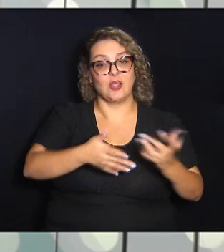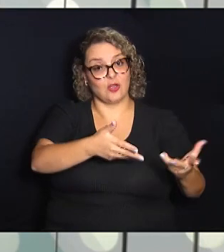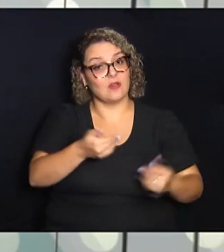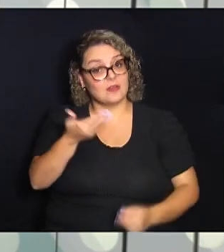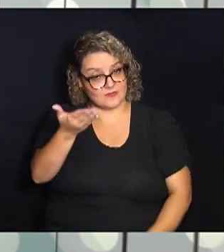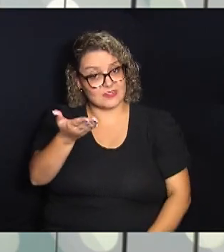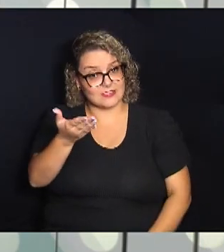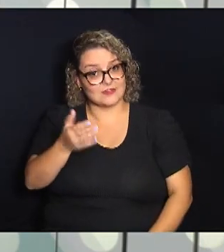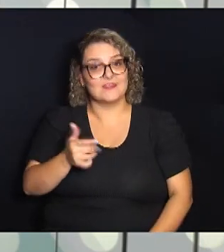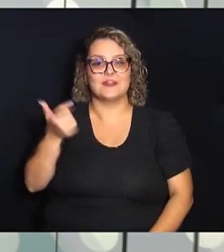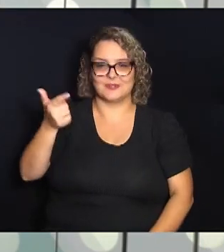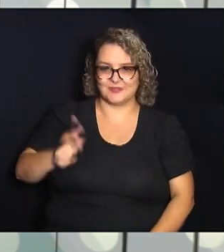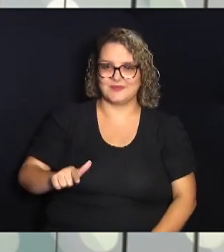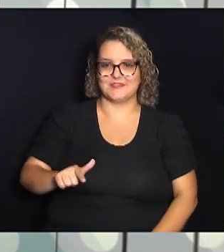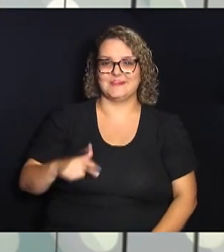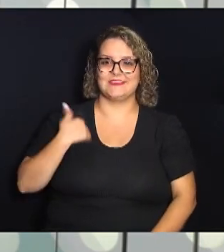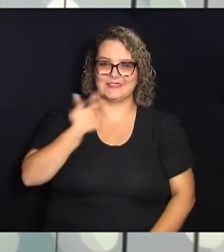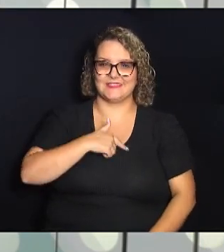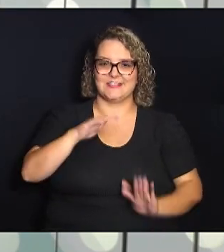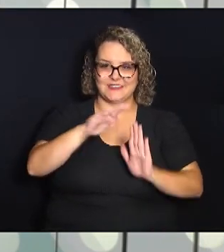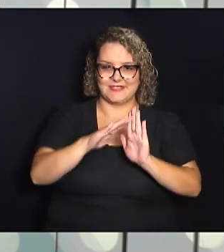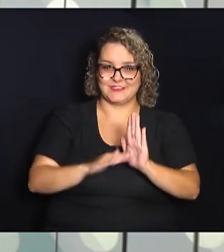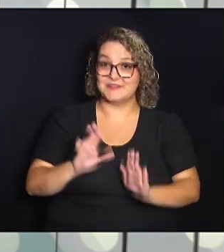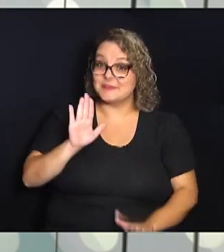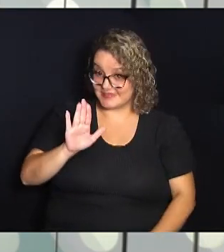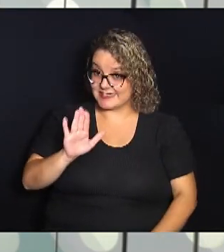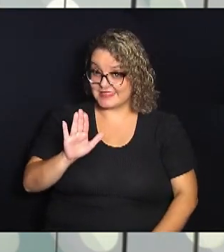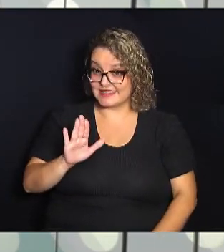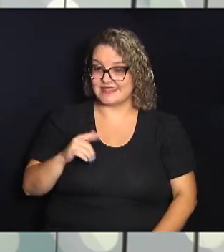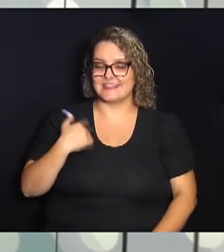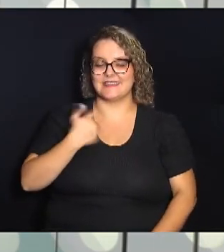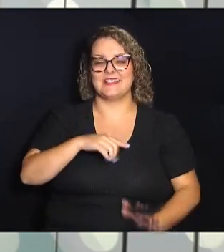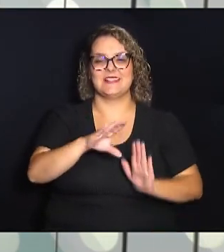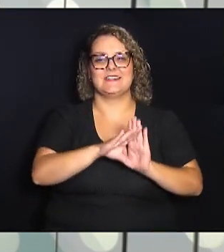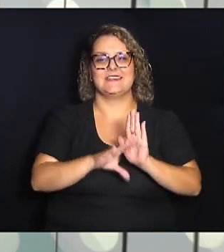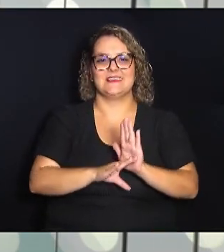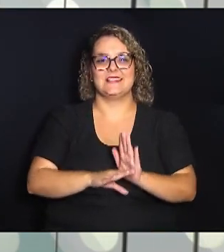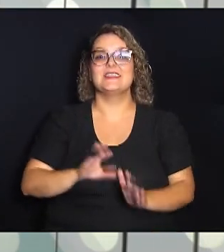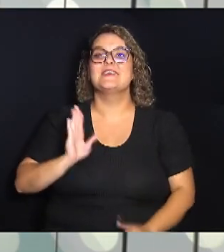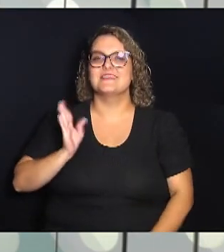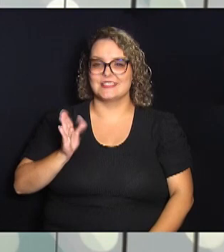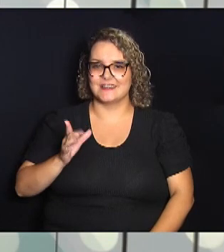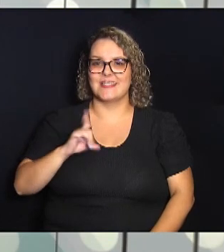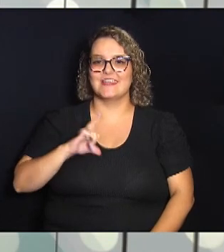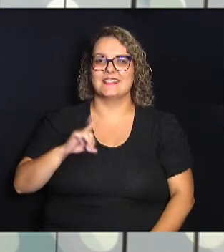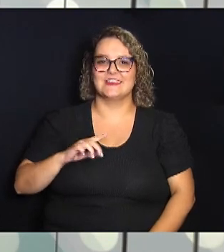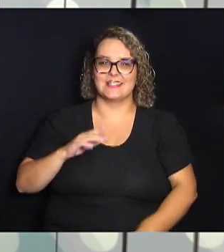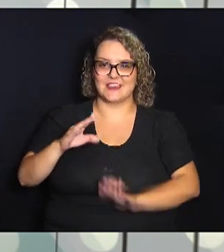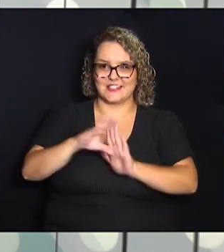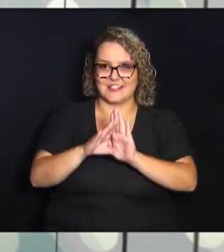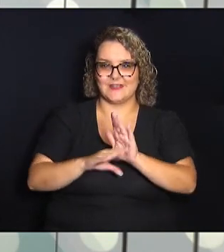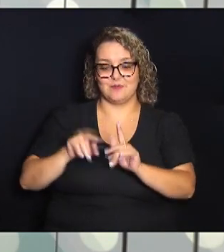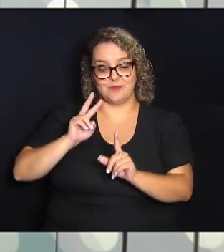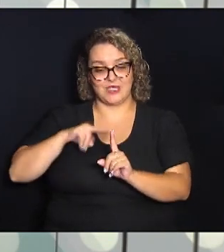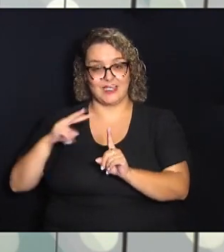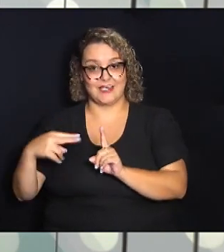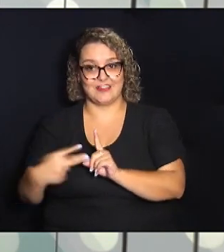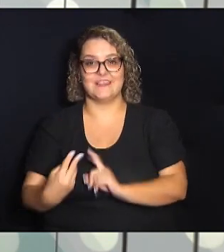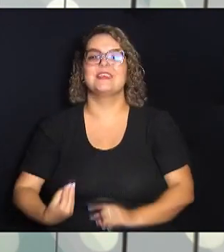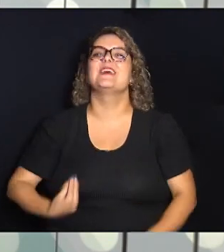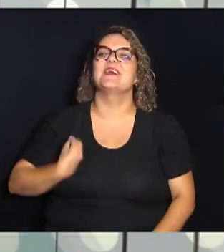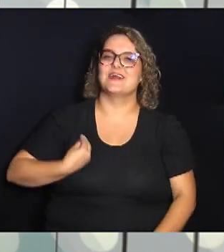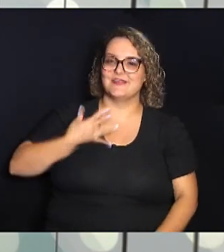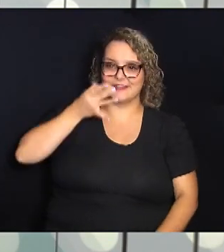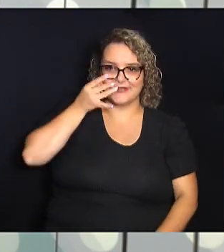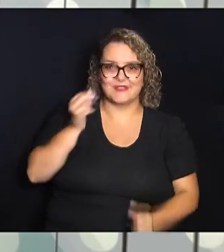a continuar aí, viu? Não sai não da nossa programação, porque já já tem o programa Ponto de Vista ao vivo aqui